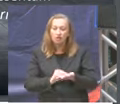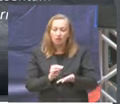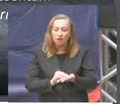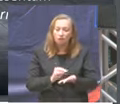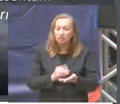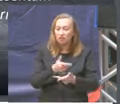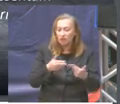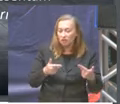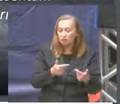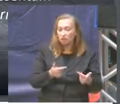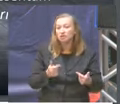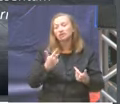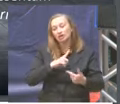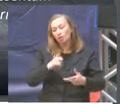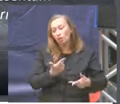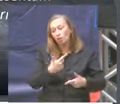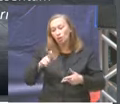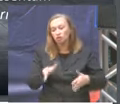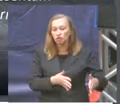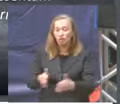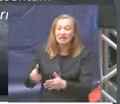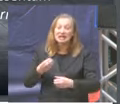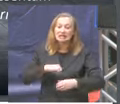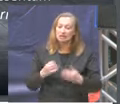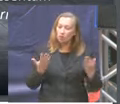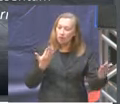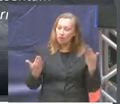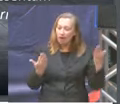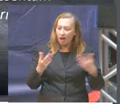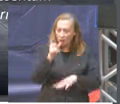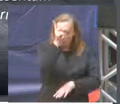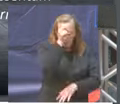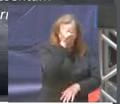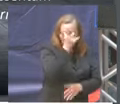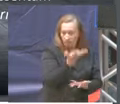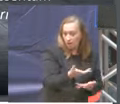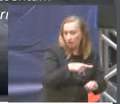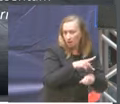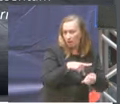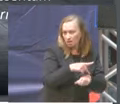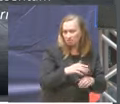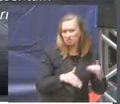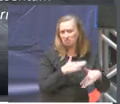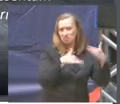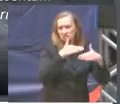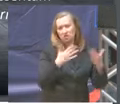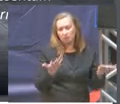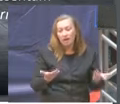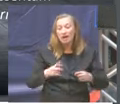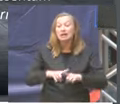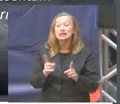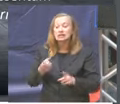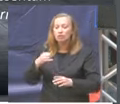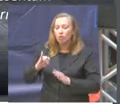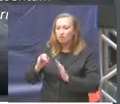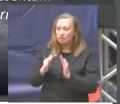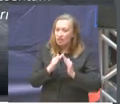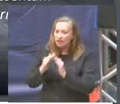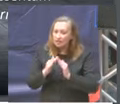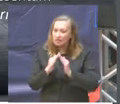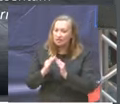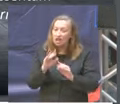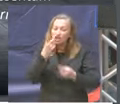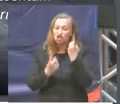caminhos. Mas a gente comparar a Alemanha é até uma covardia, né? País desenvolvido, a gente. Mas a gente olha para os nossos vizinhos,